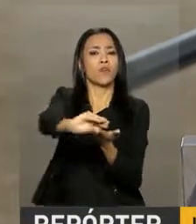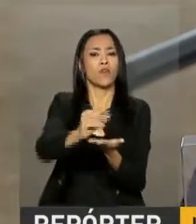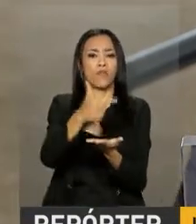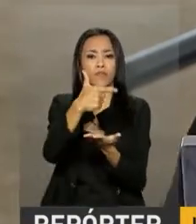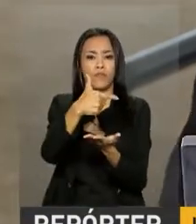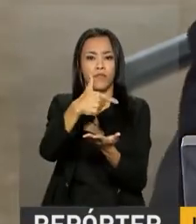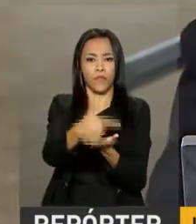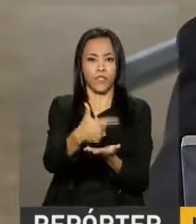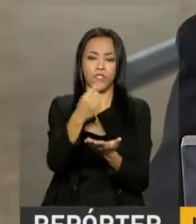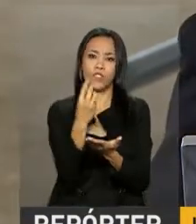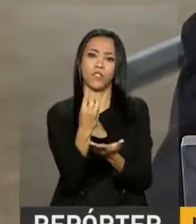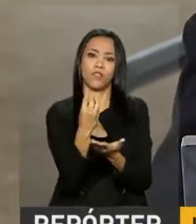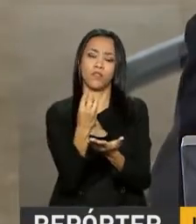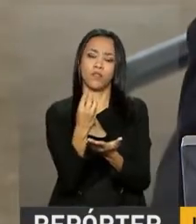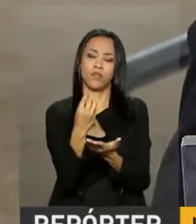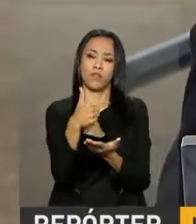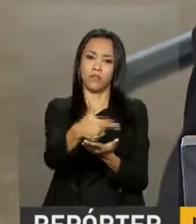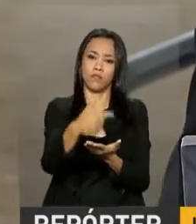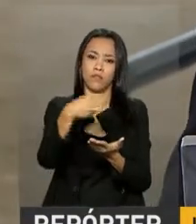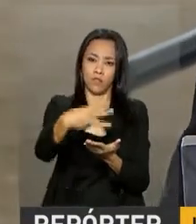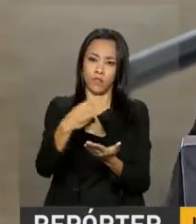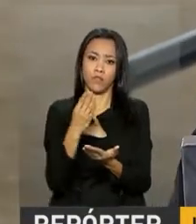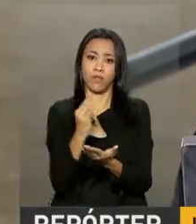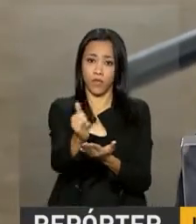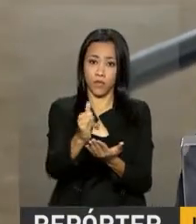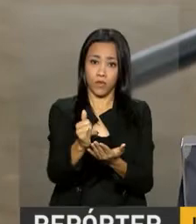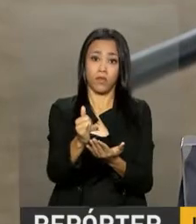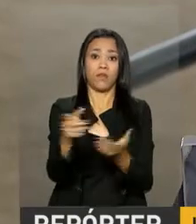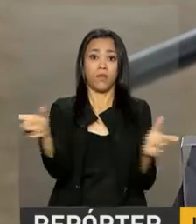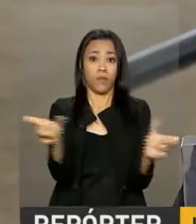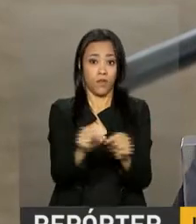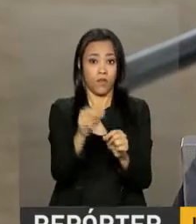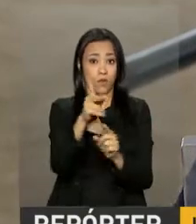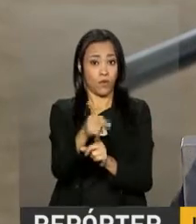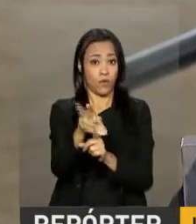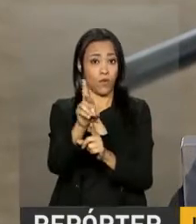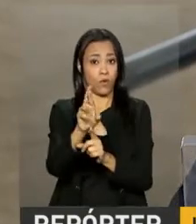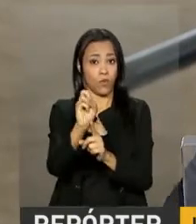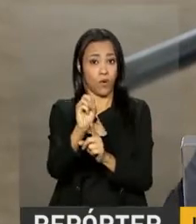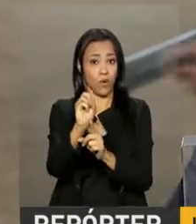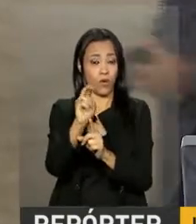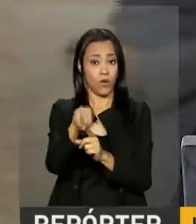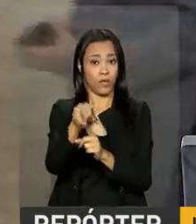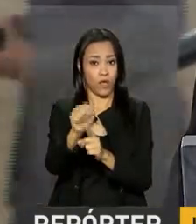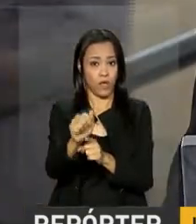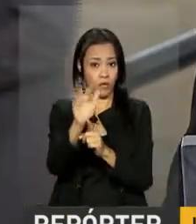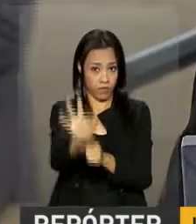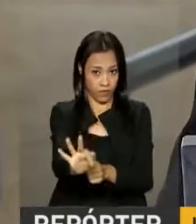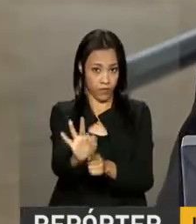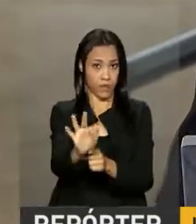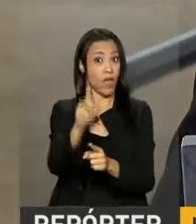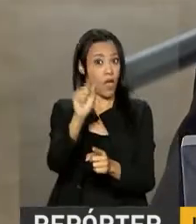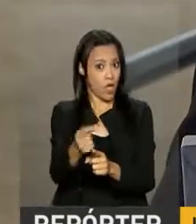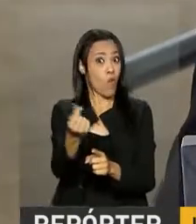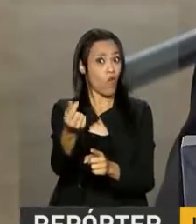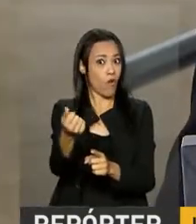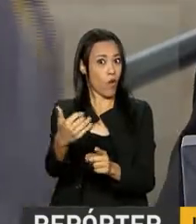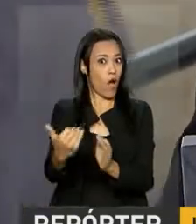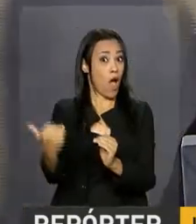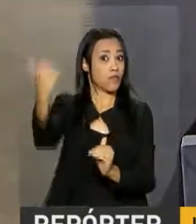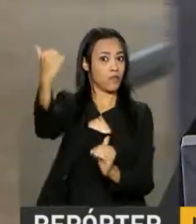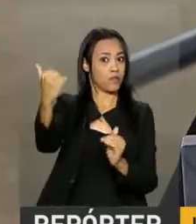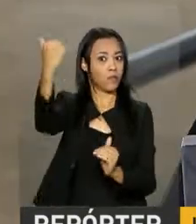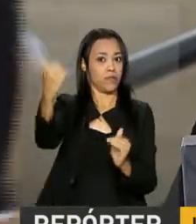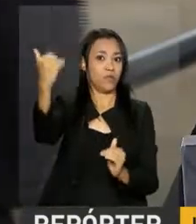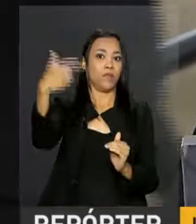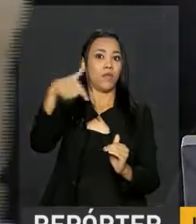bilhões no Pronaf. Ou seja, está sendo anunciado um valor bem superior ao valor que está